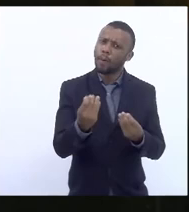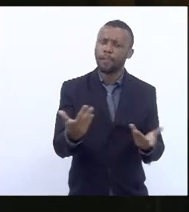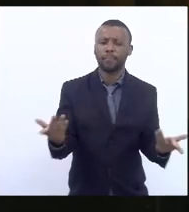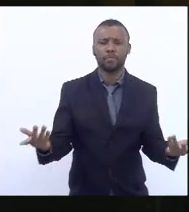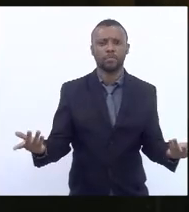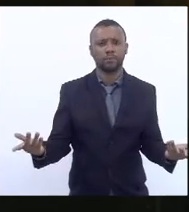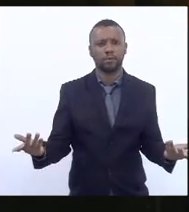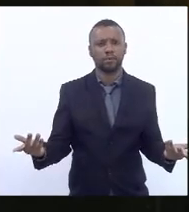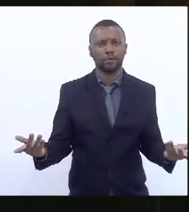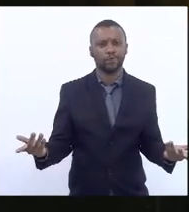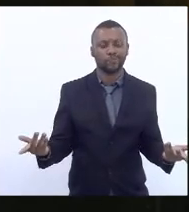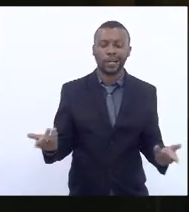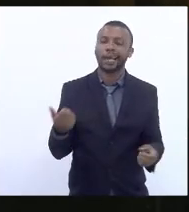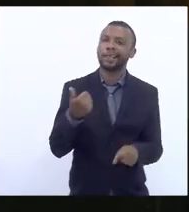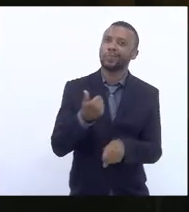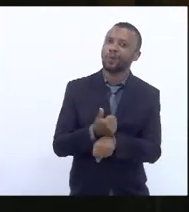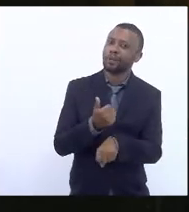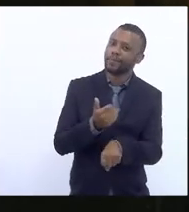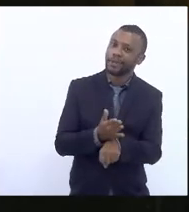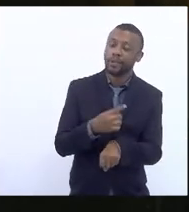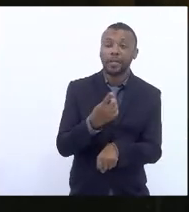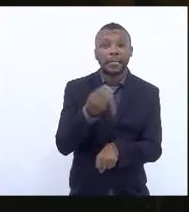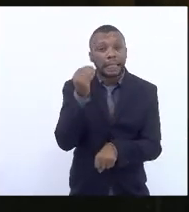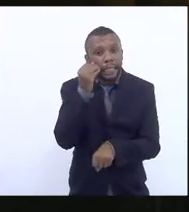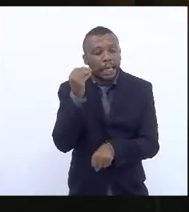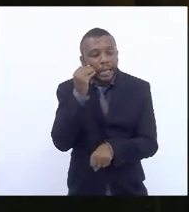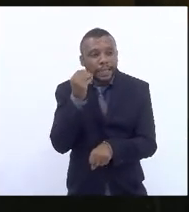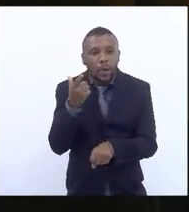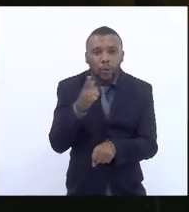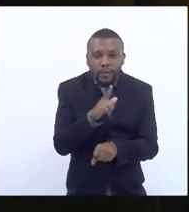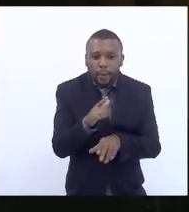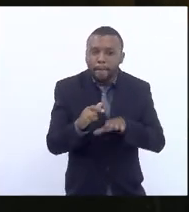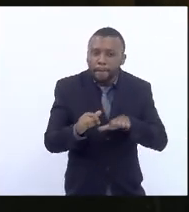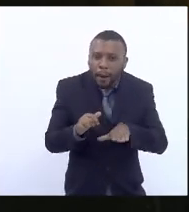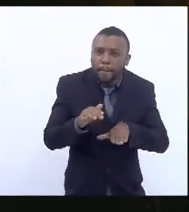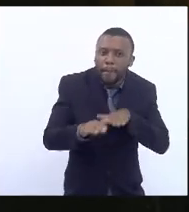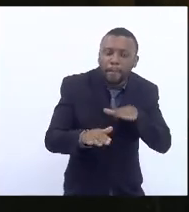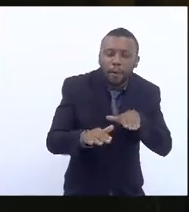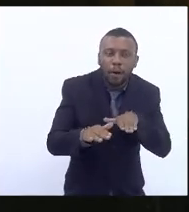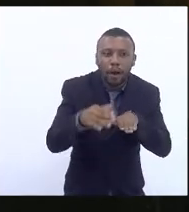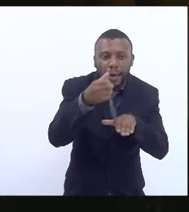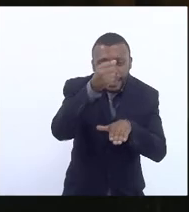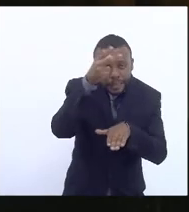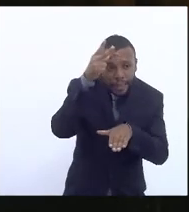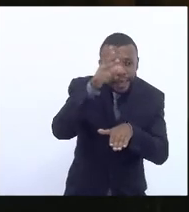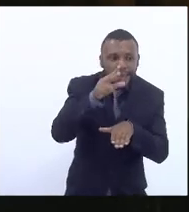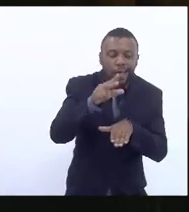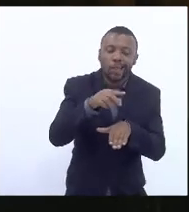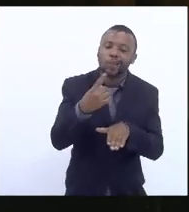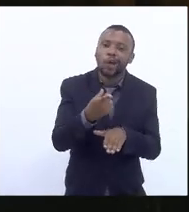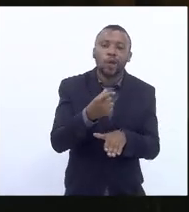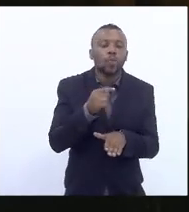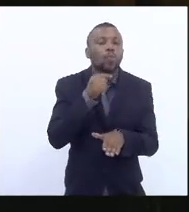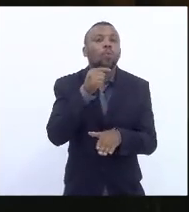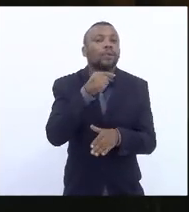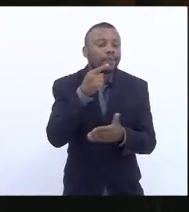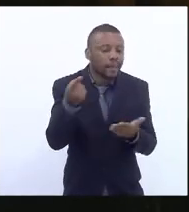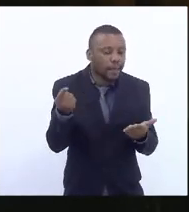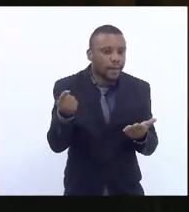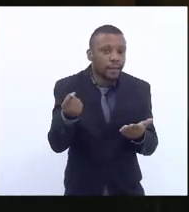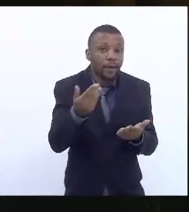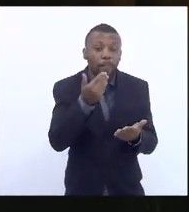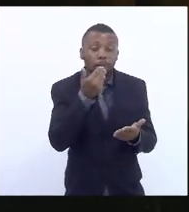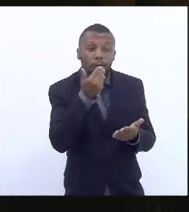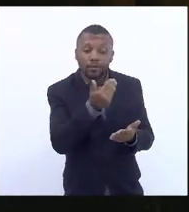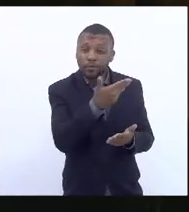E aí, toda vez que a gente tenta avançar na cidade, a gente não consegue. Fiz uma indicação legislativa, pedi ao governador Cláudio Castro para